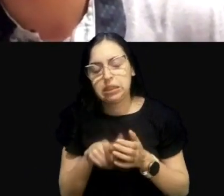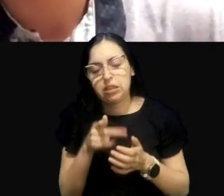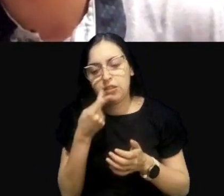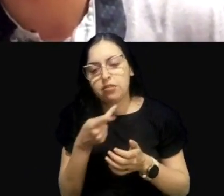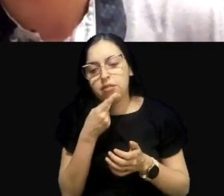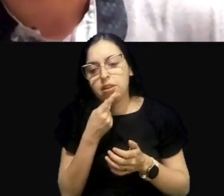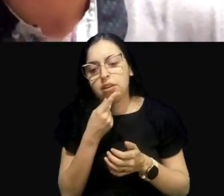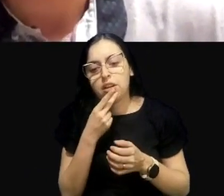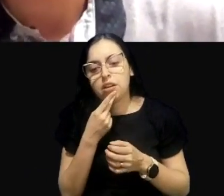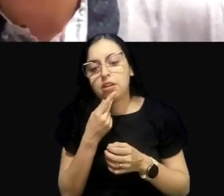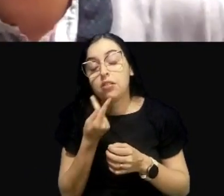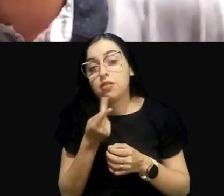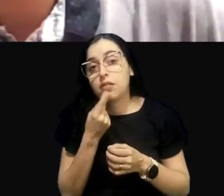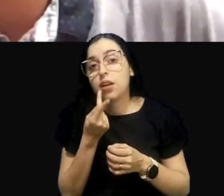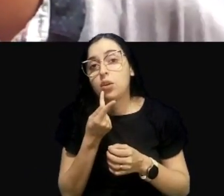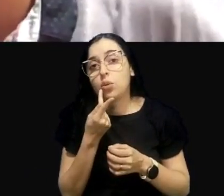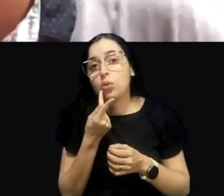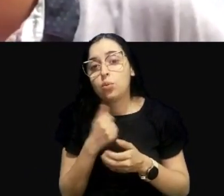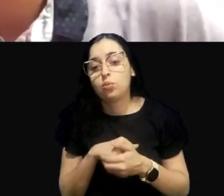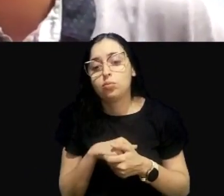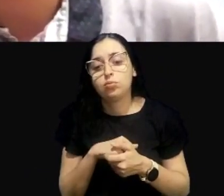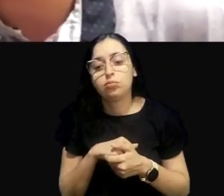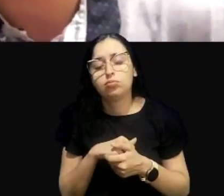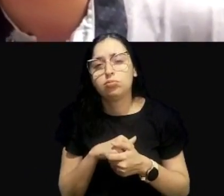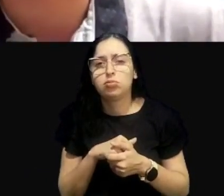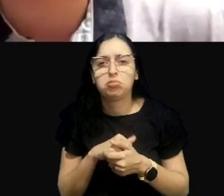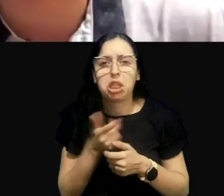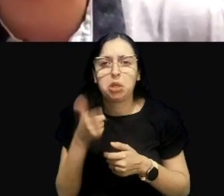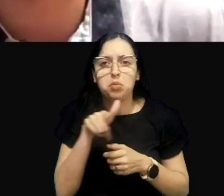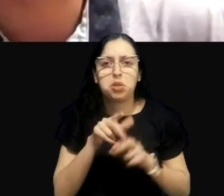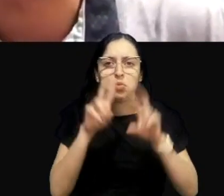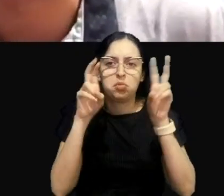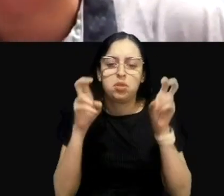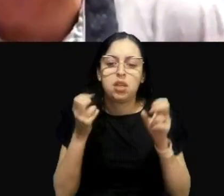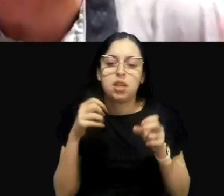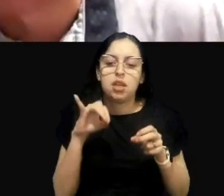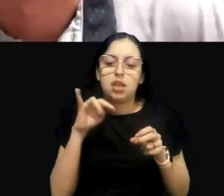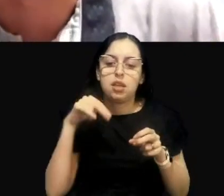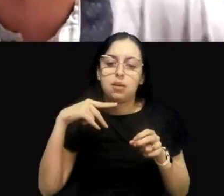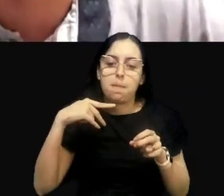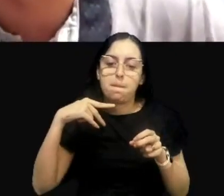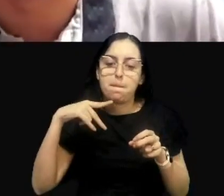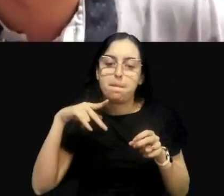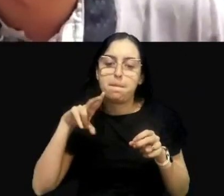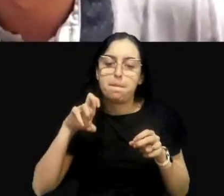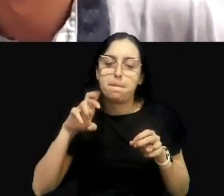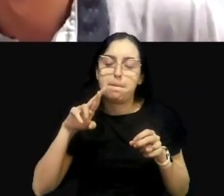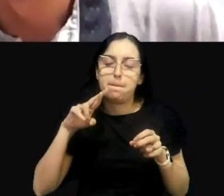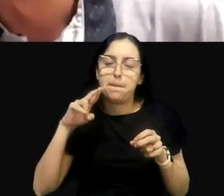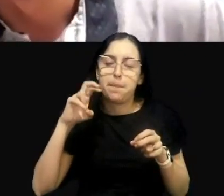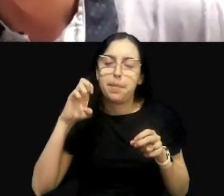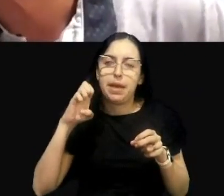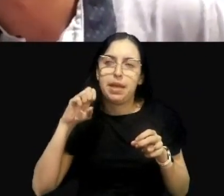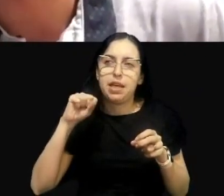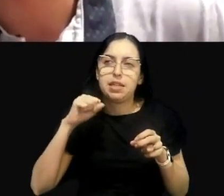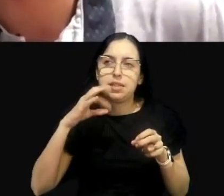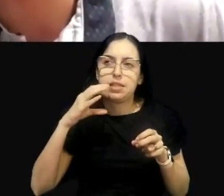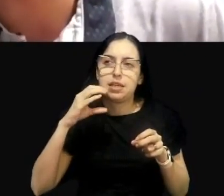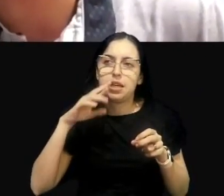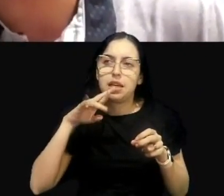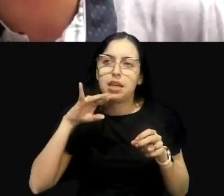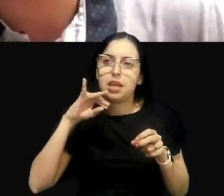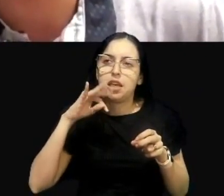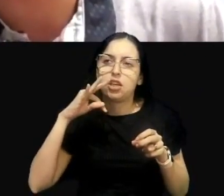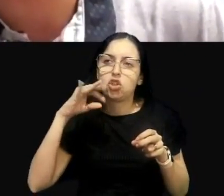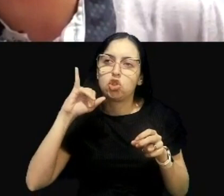você comentou não sei se eu vou saber repetir o termo, mas imprescritibilidade, alguma coisa Isso assim. mesmo. Achei